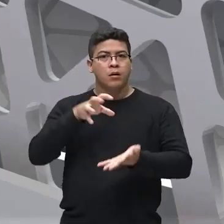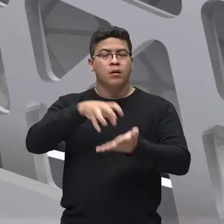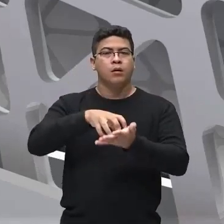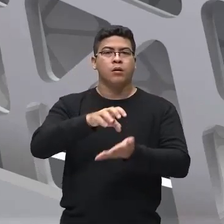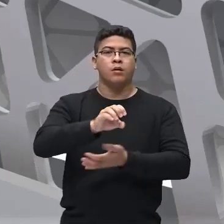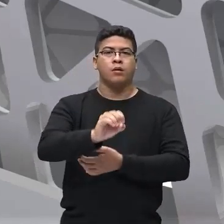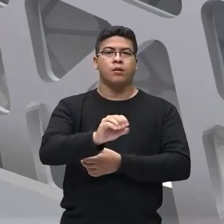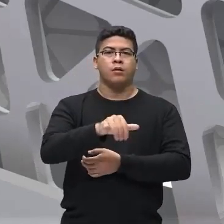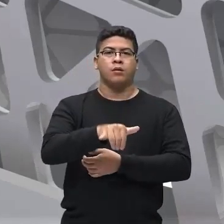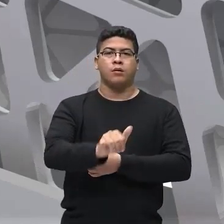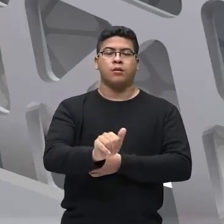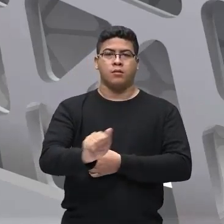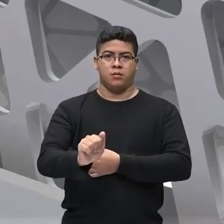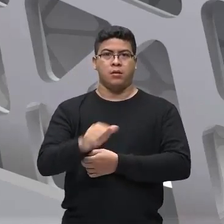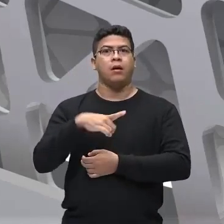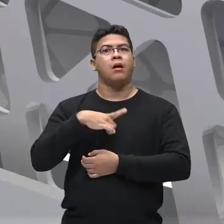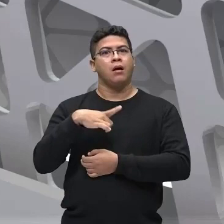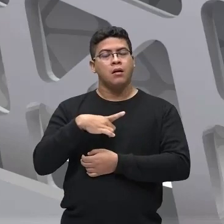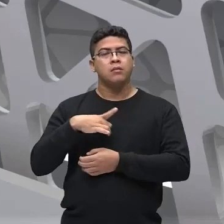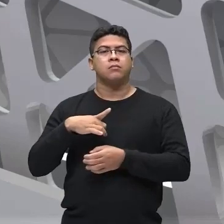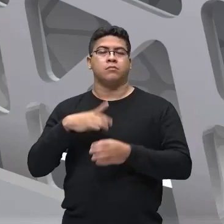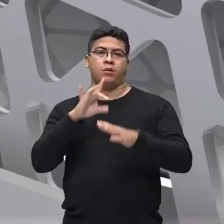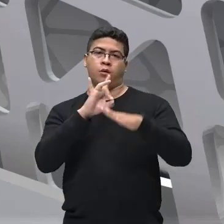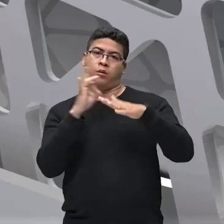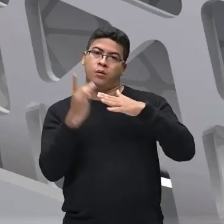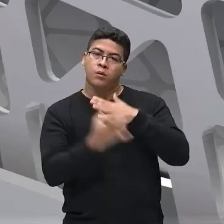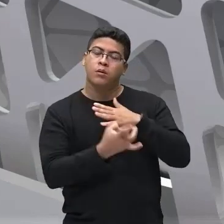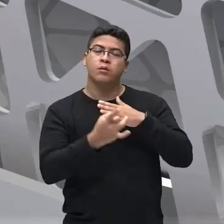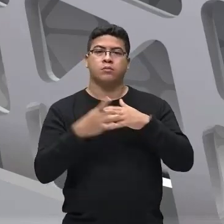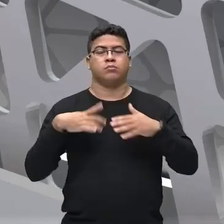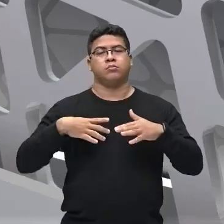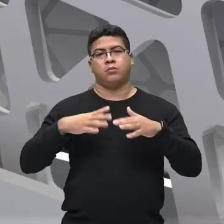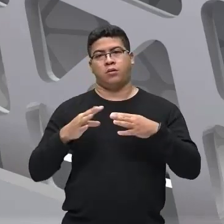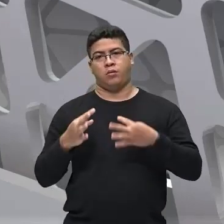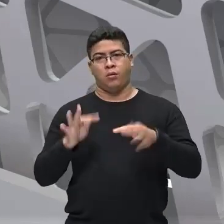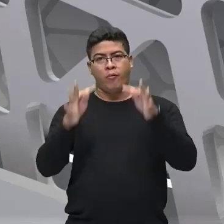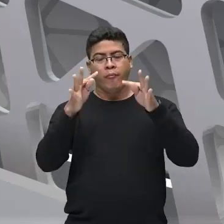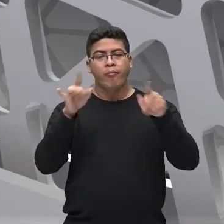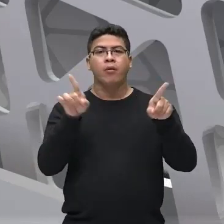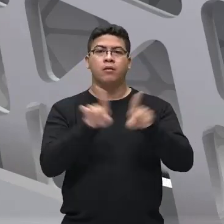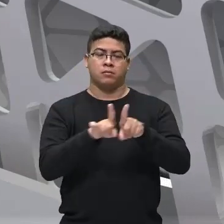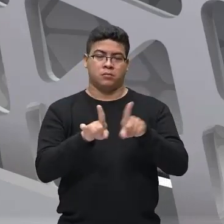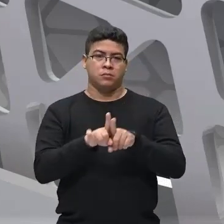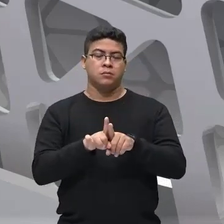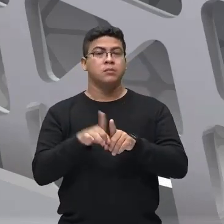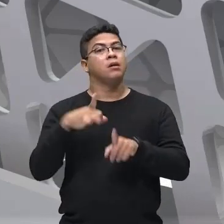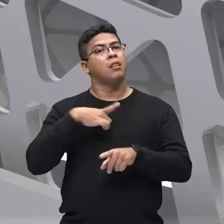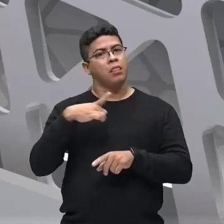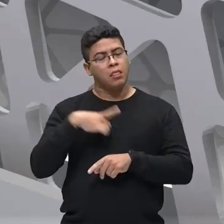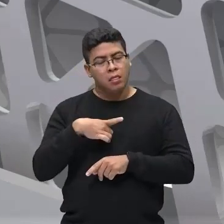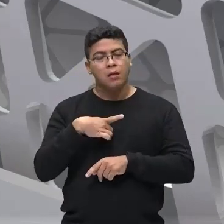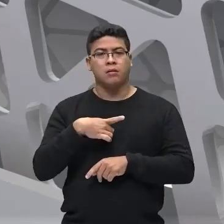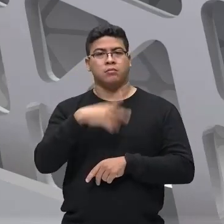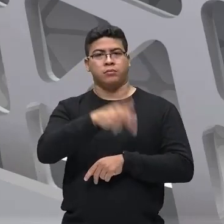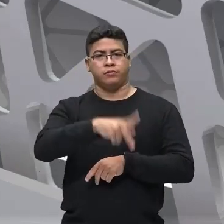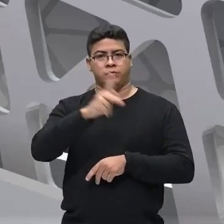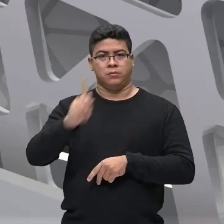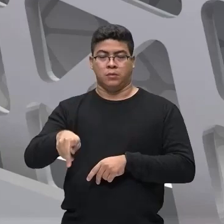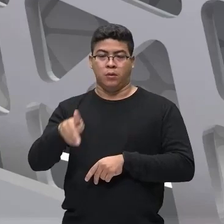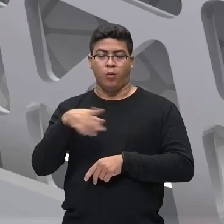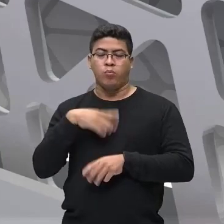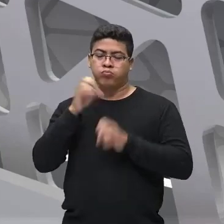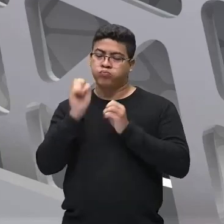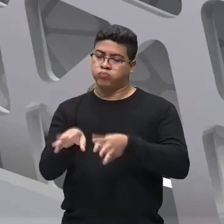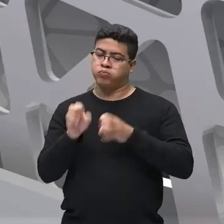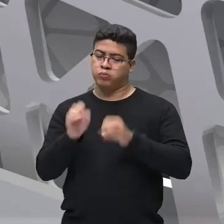Oyá, dentro das mídias, da tecnologia. Lá há professores que preparam essas